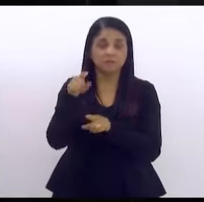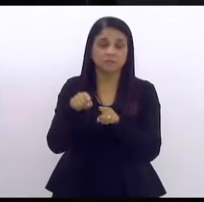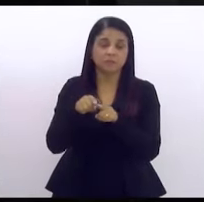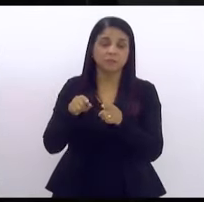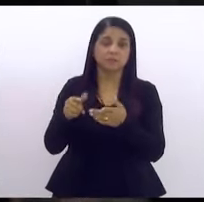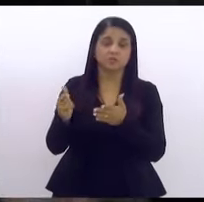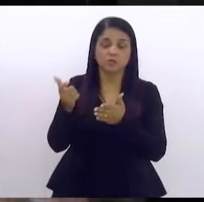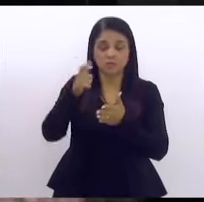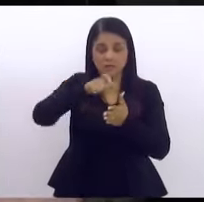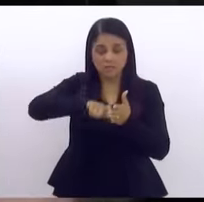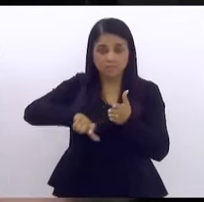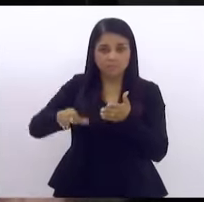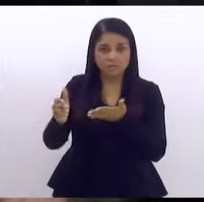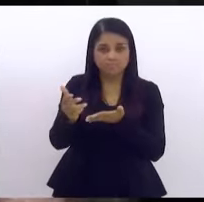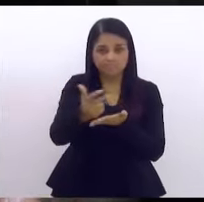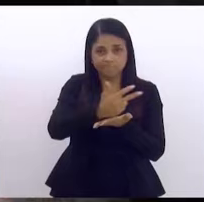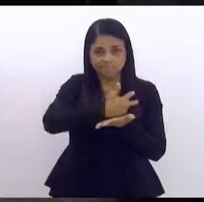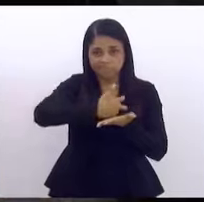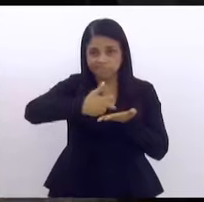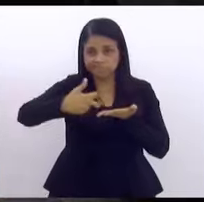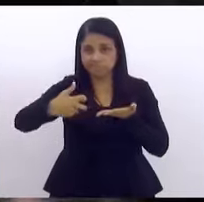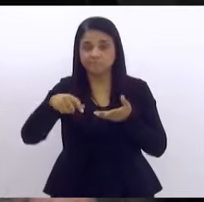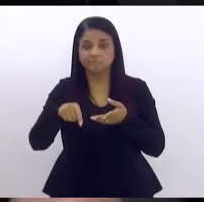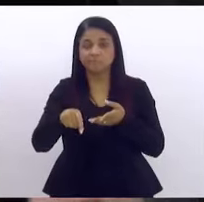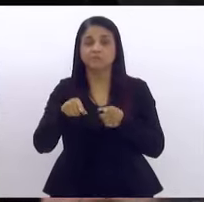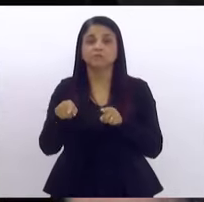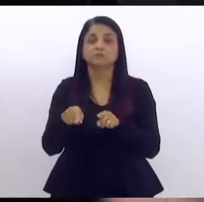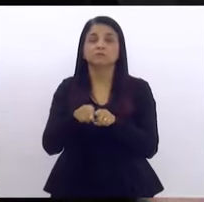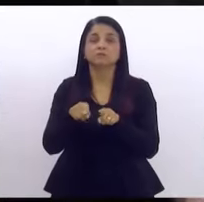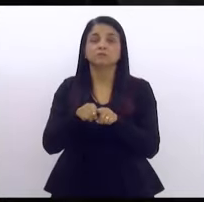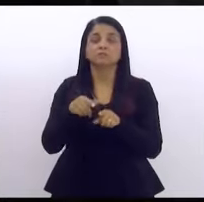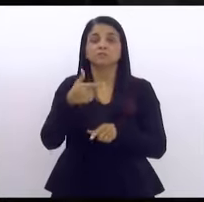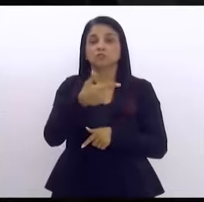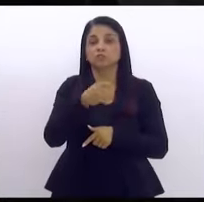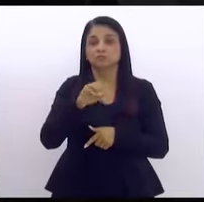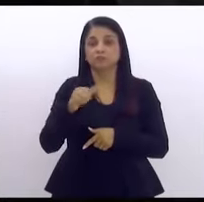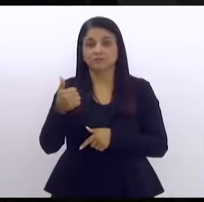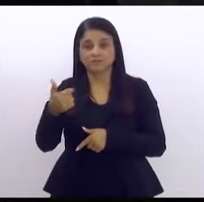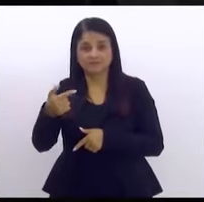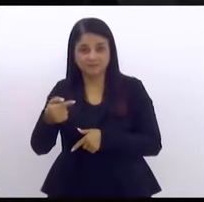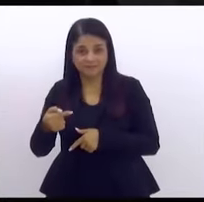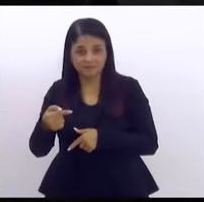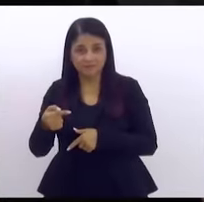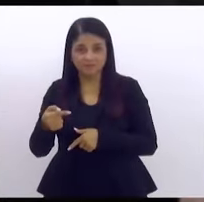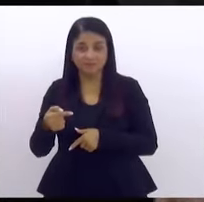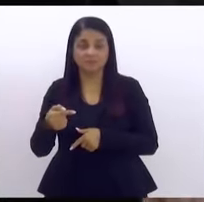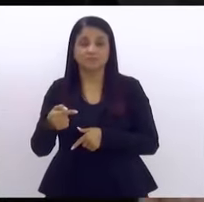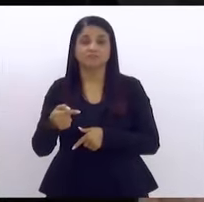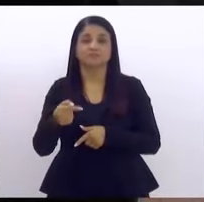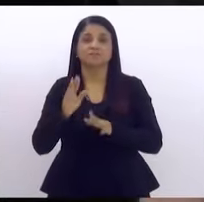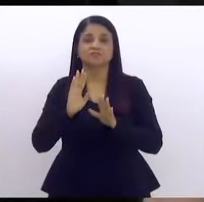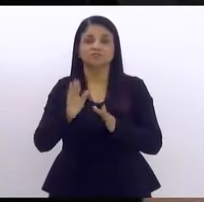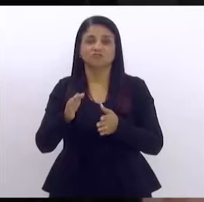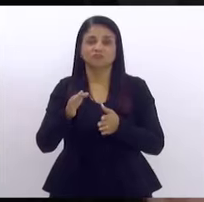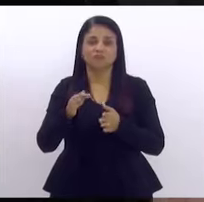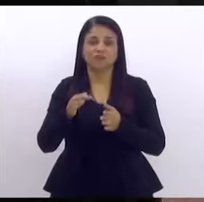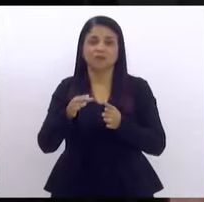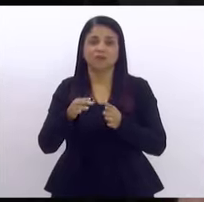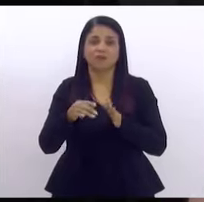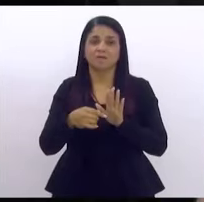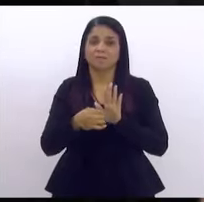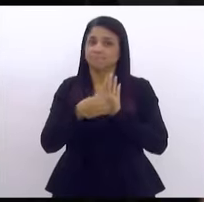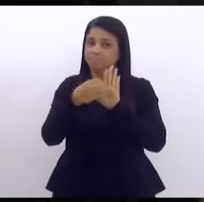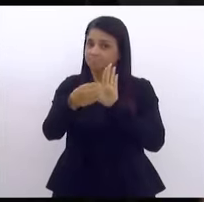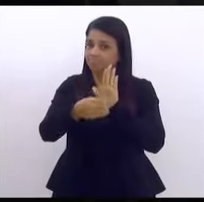fiscal, colocado como solução lá em 2017, e que nós já trazíamos aqui a